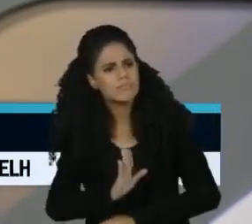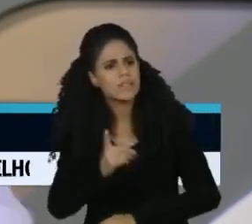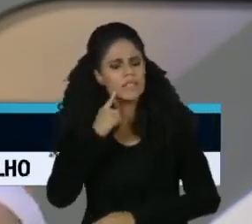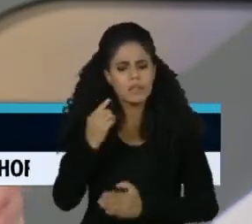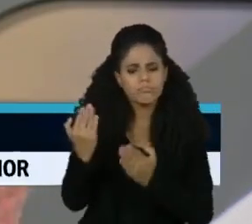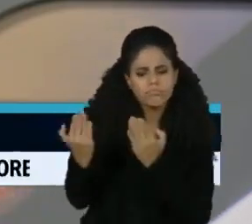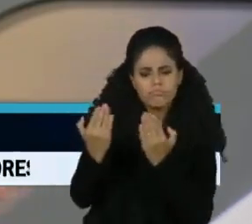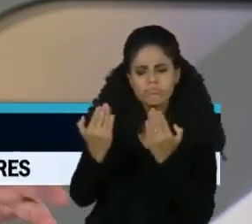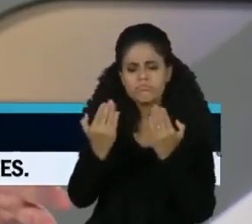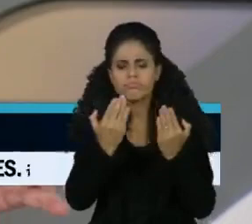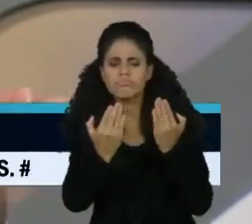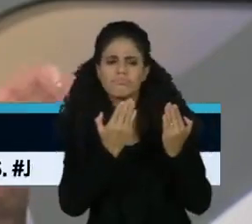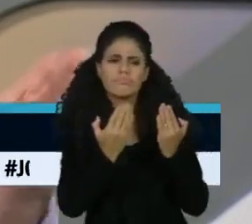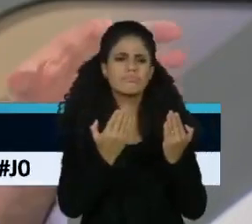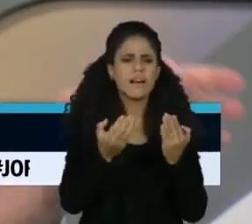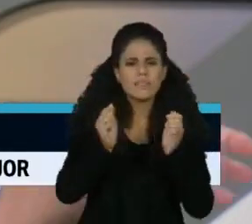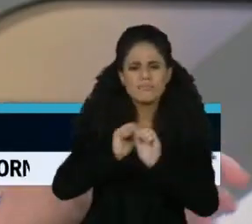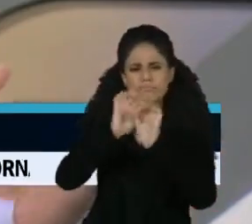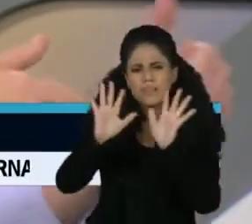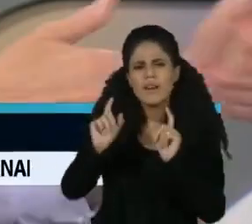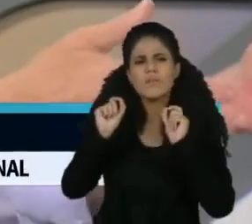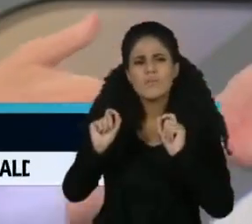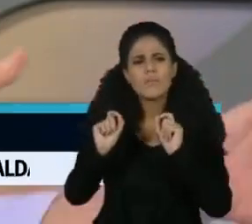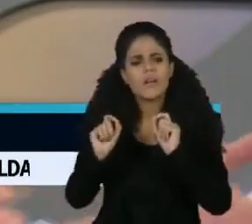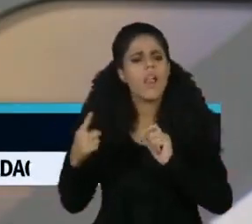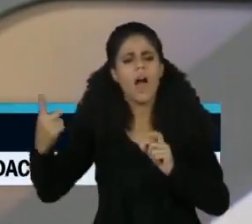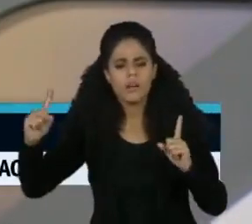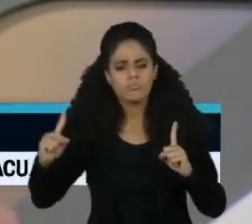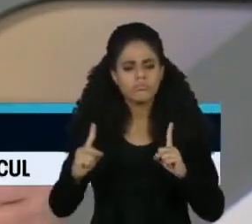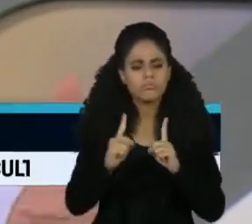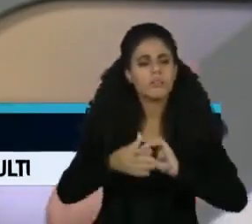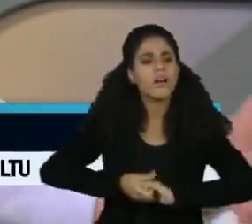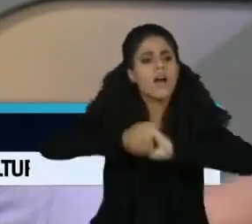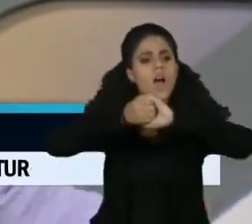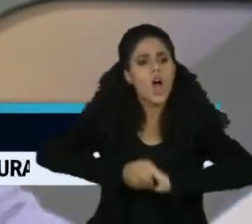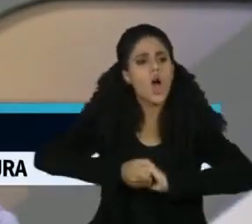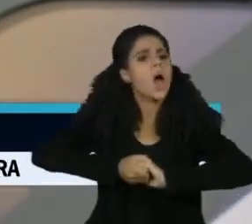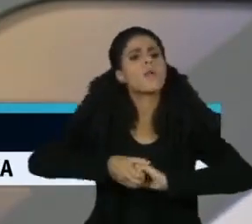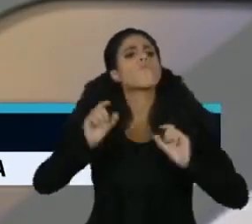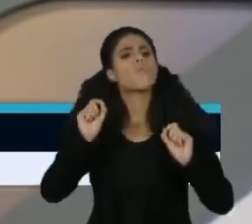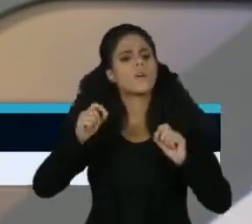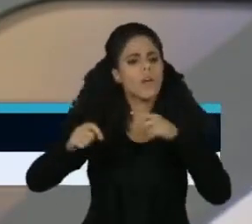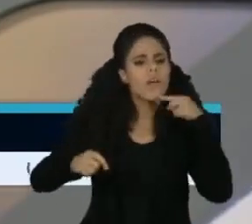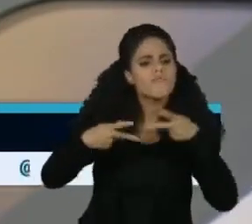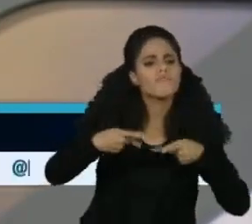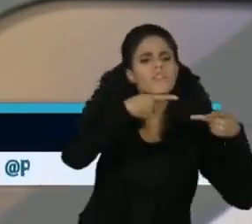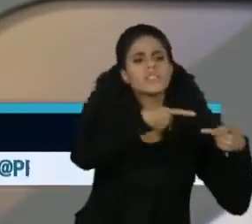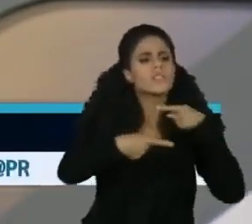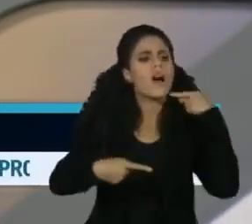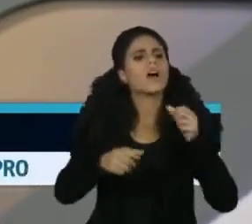isso. Quer dizer, não está claro o que ele foi fazer, inclusive levando o filho dele ali para falar com o Putin.